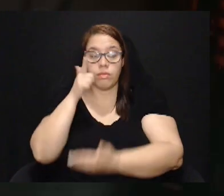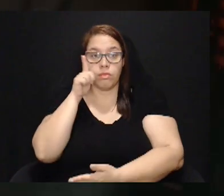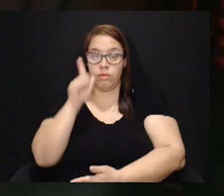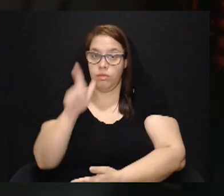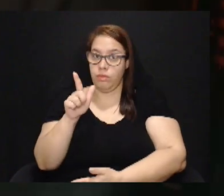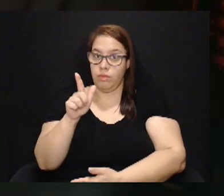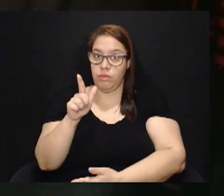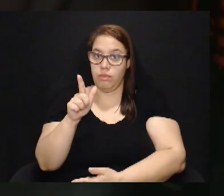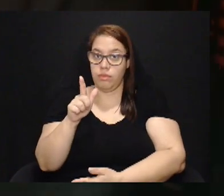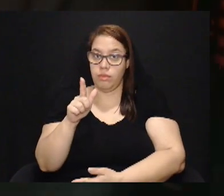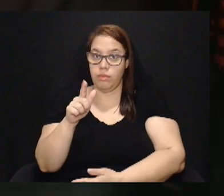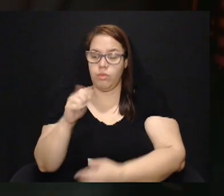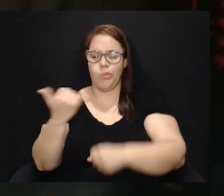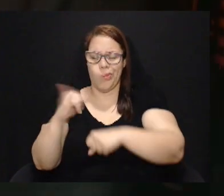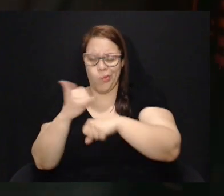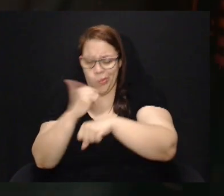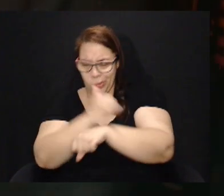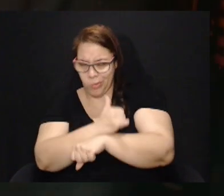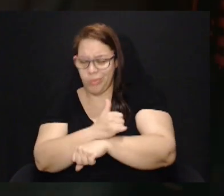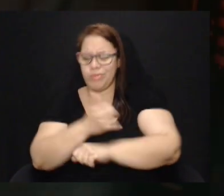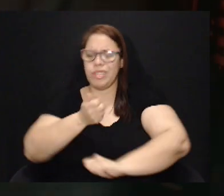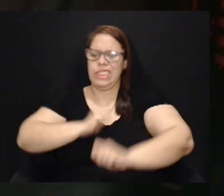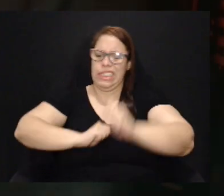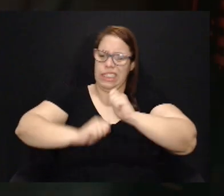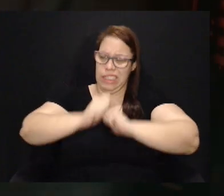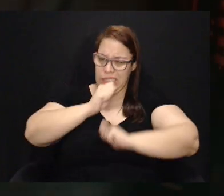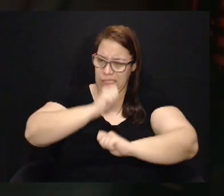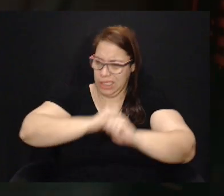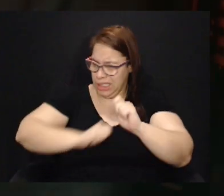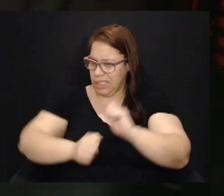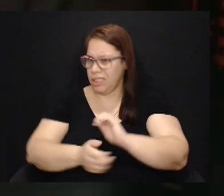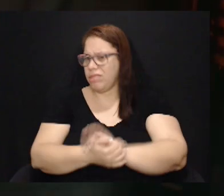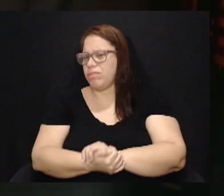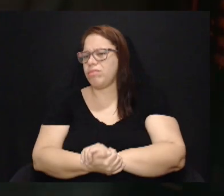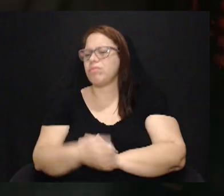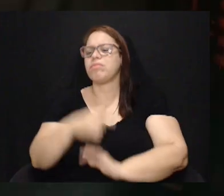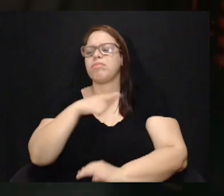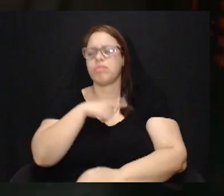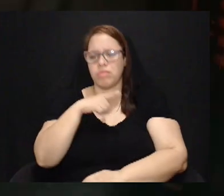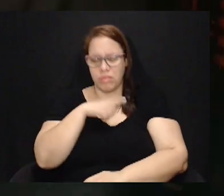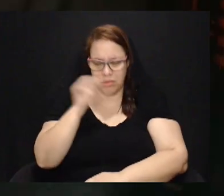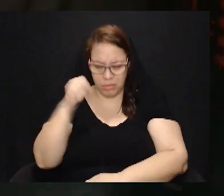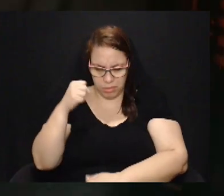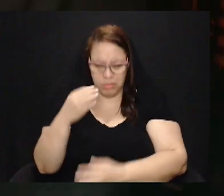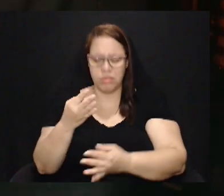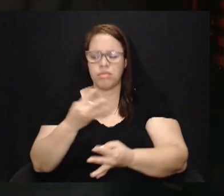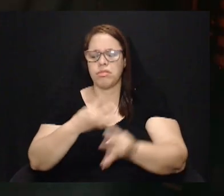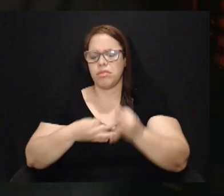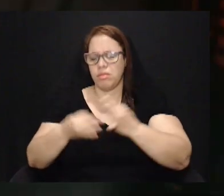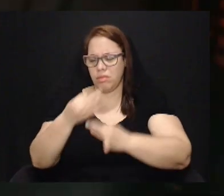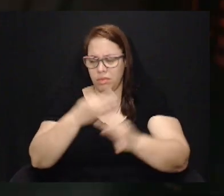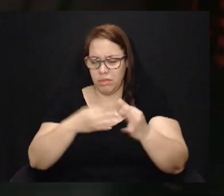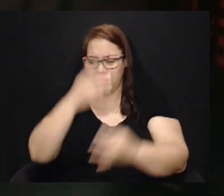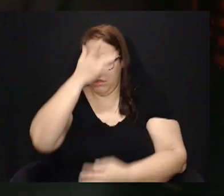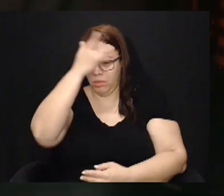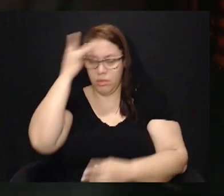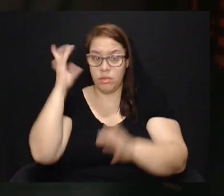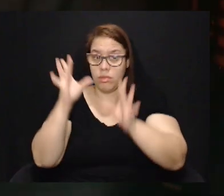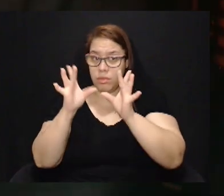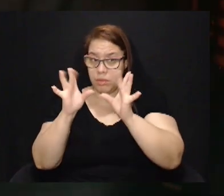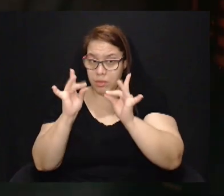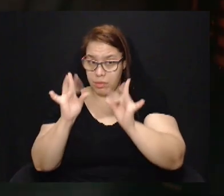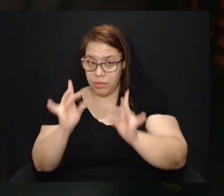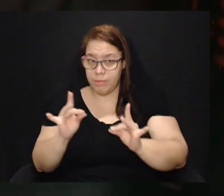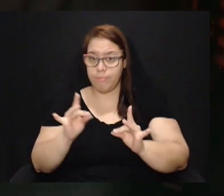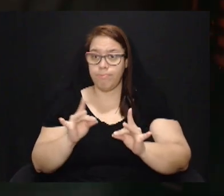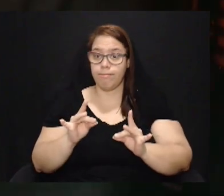questão de obesidade, ansiedade, né? Tem tratamento, tem pessoas especializadas, e que